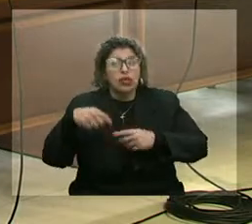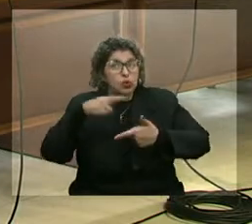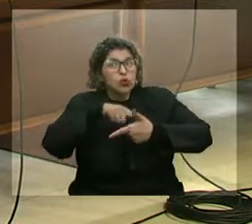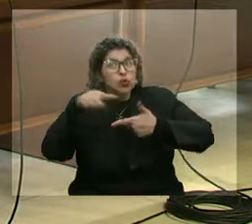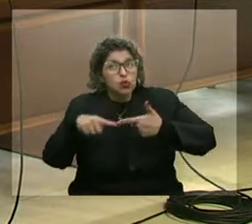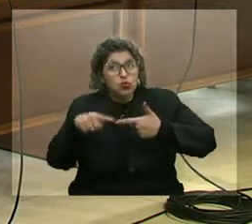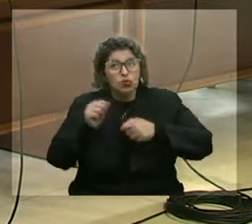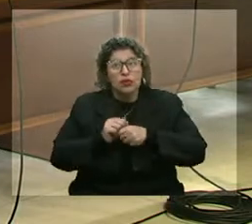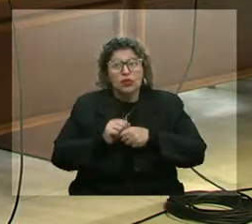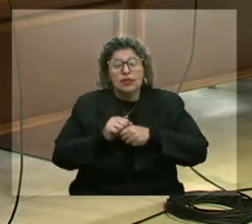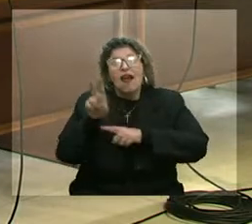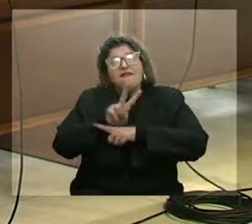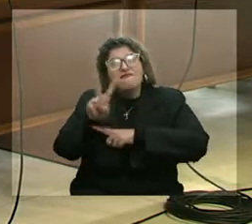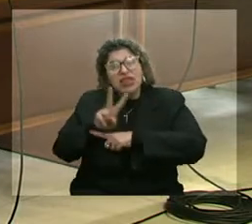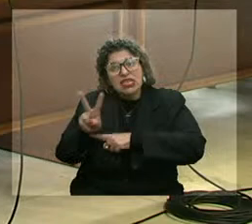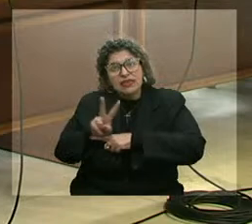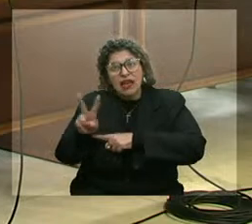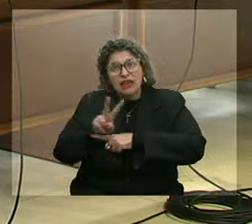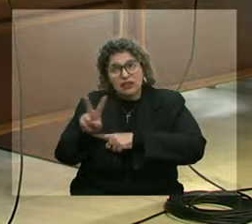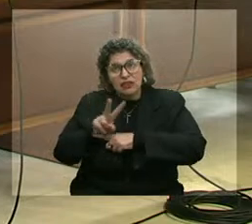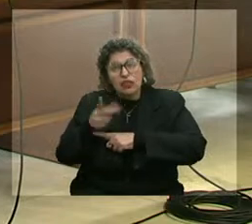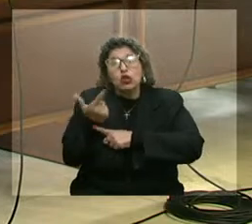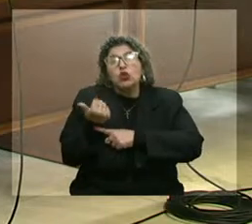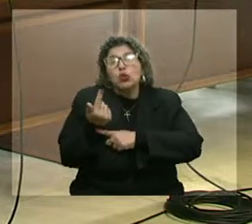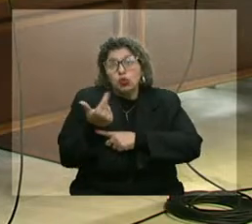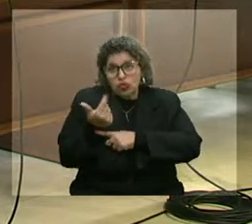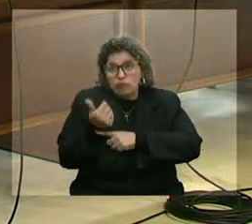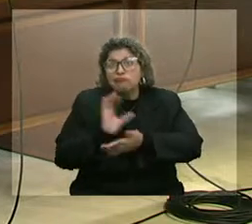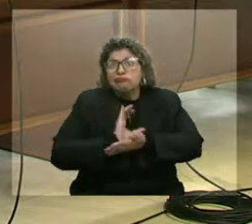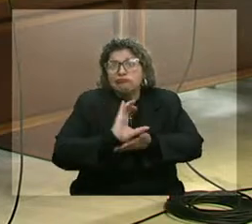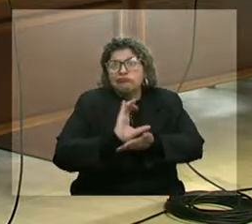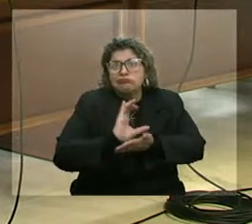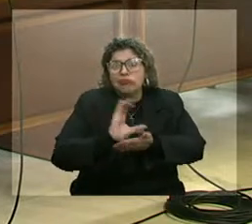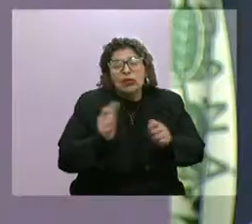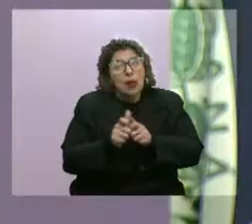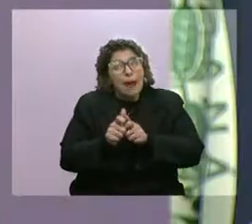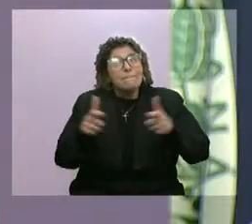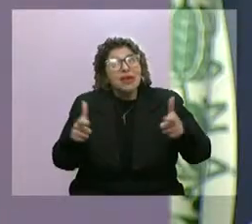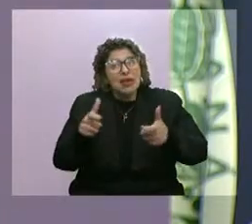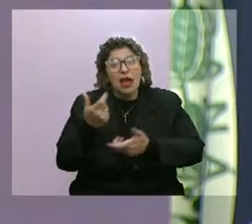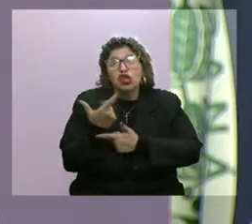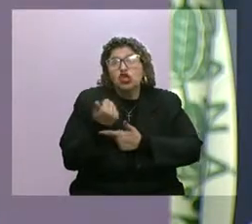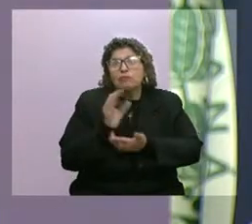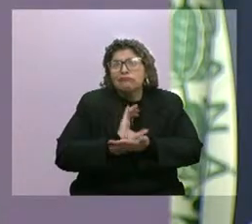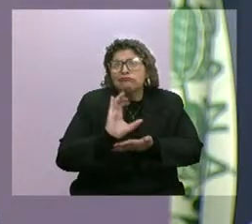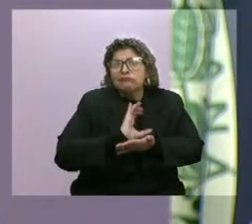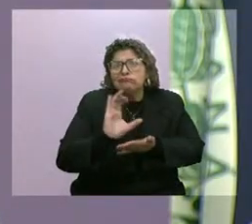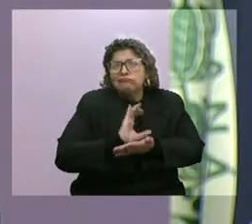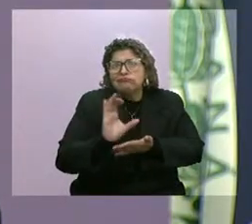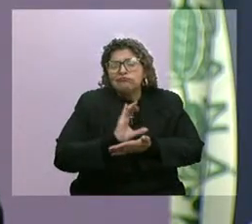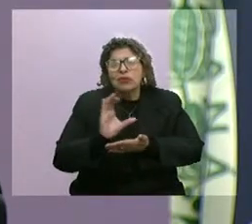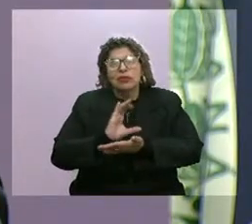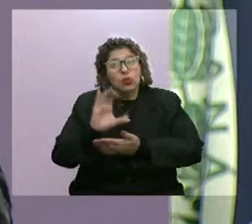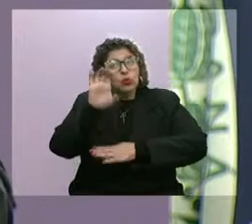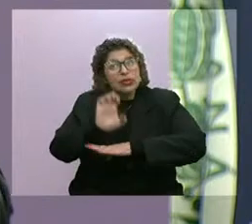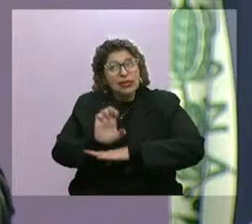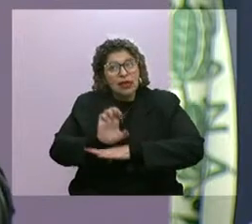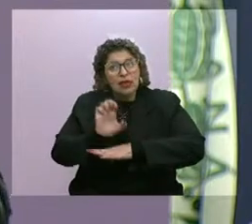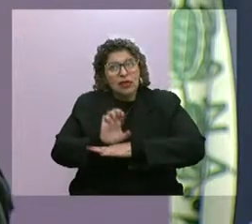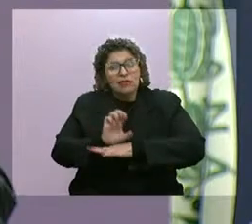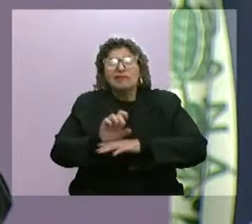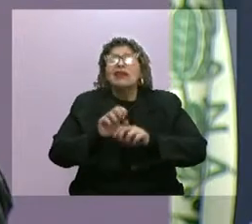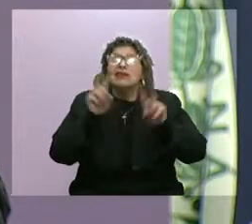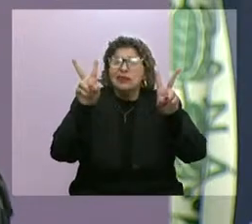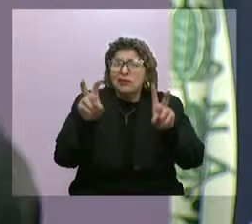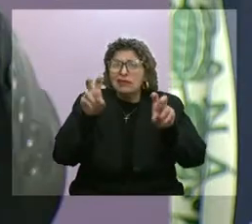diz respeito à fiscalização dos recursos e também tentar ampliar os recursos de investimento do Estado. Nesta